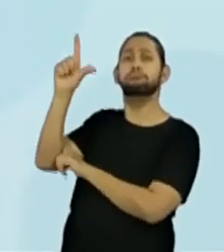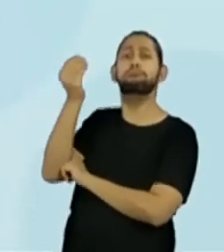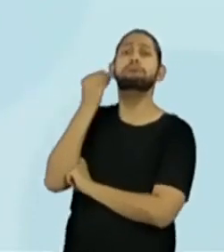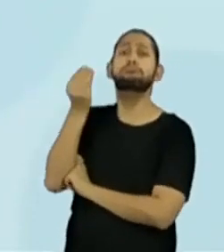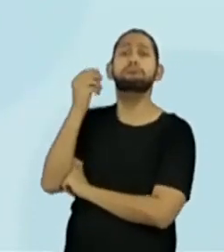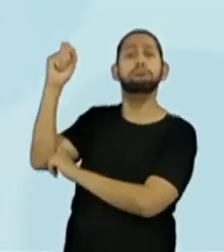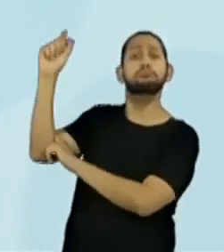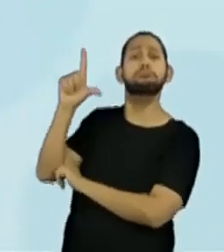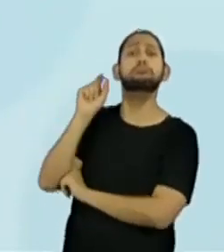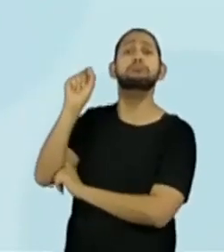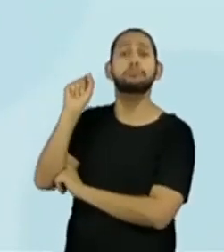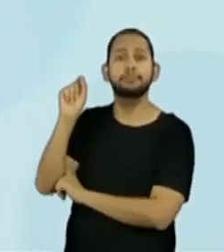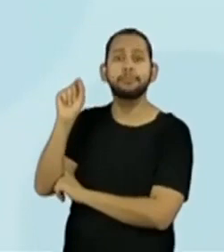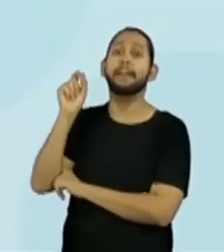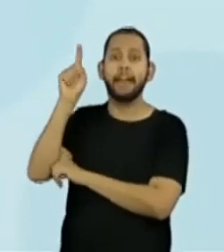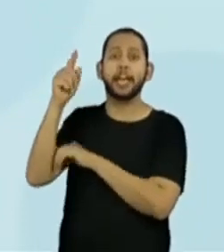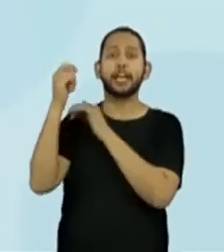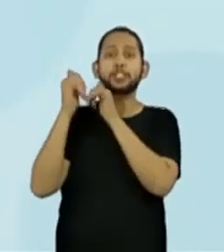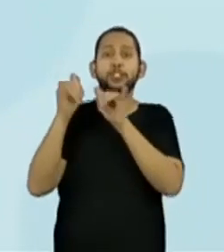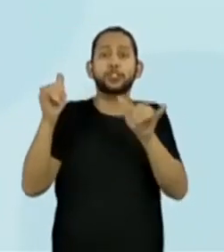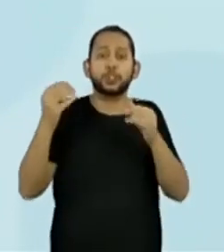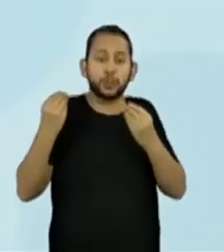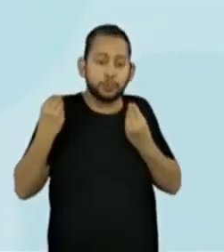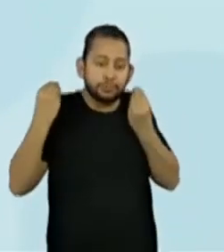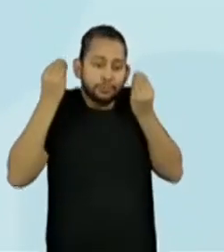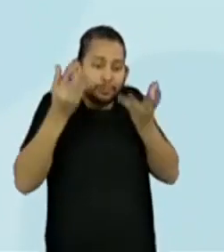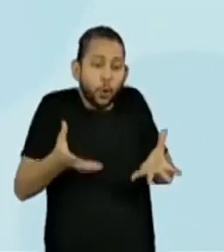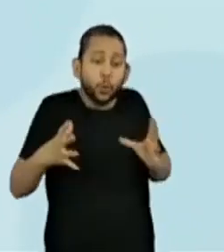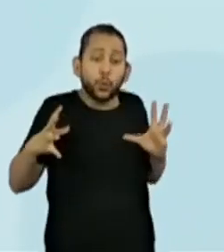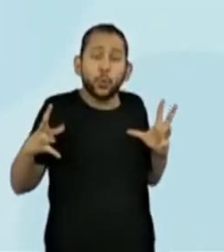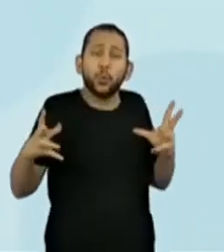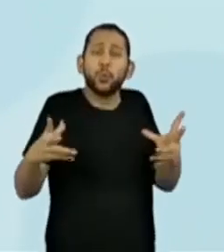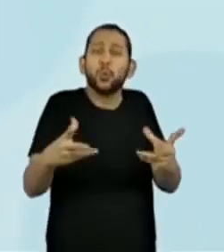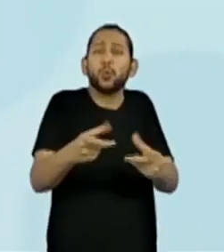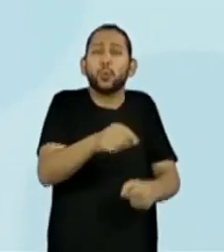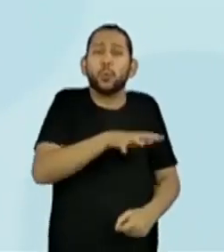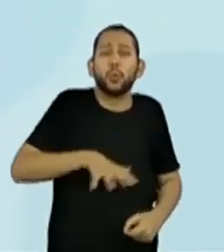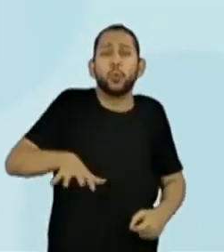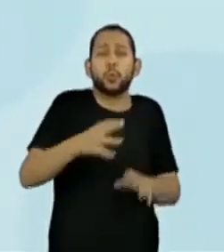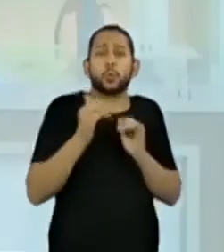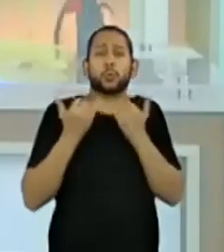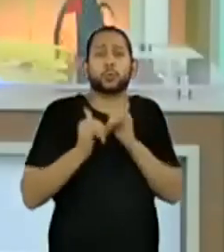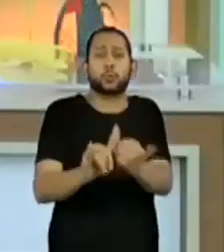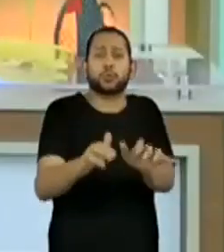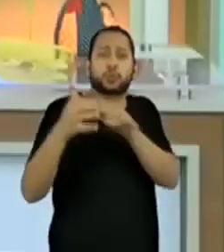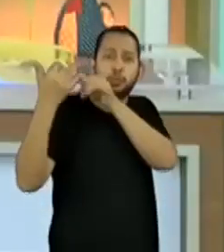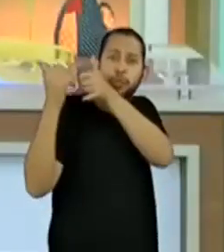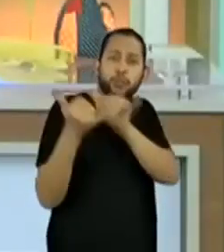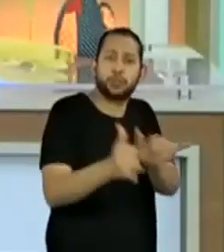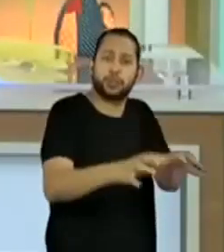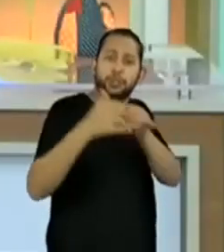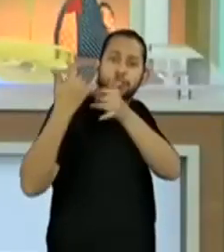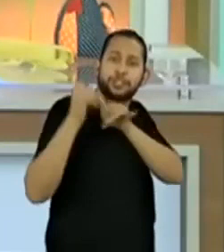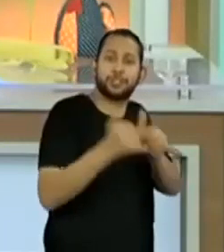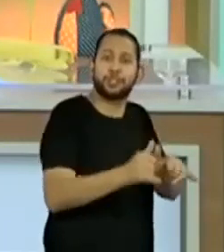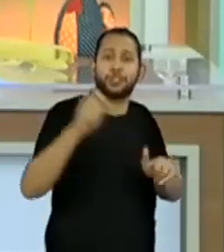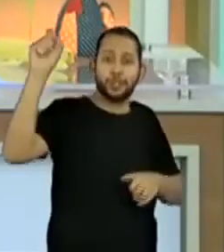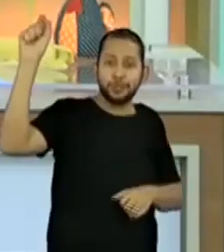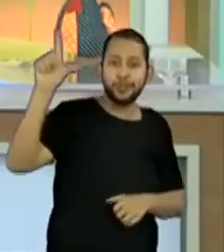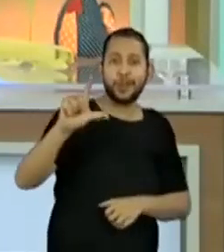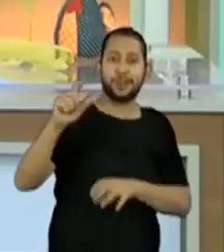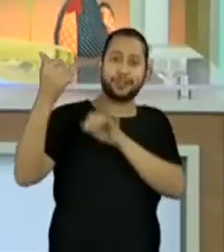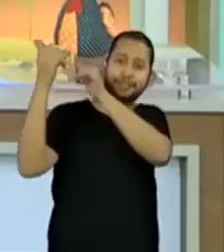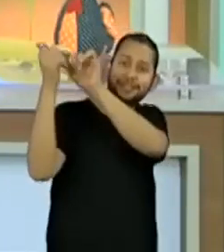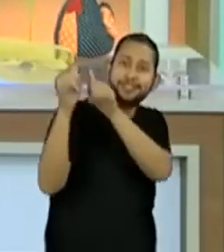de toda a vida no planeta Terra. Isso mesmo. Vocês viram que se